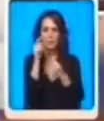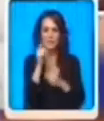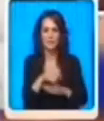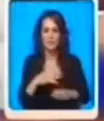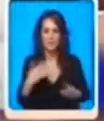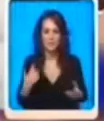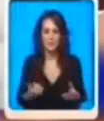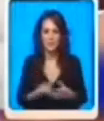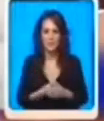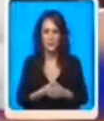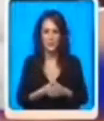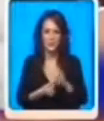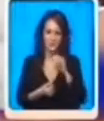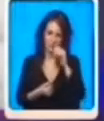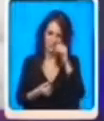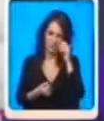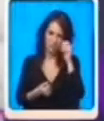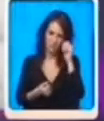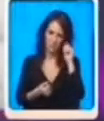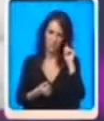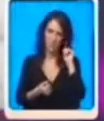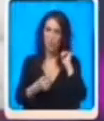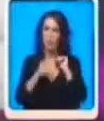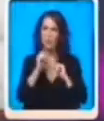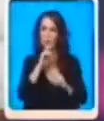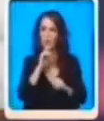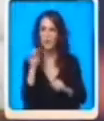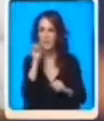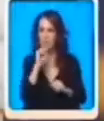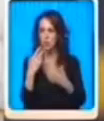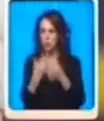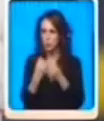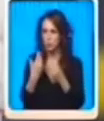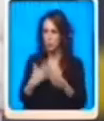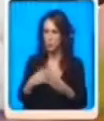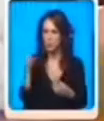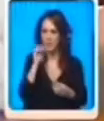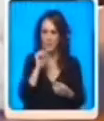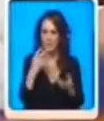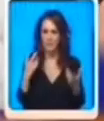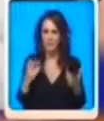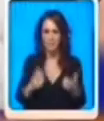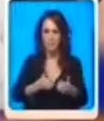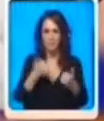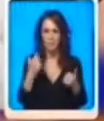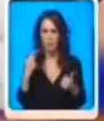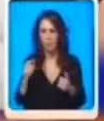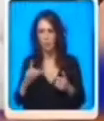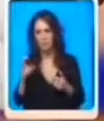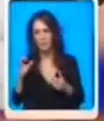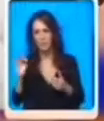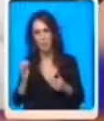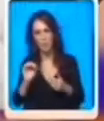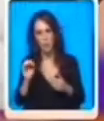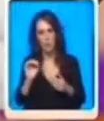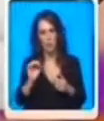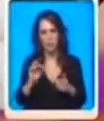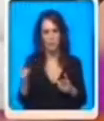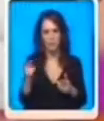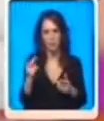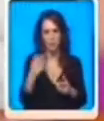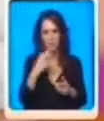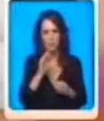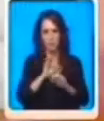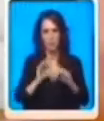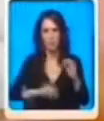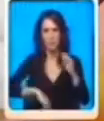Gosha? Ah pá, o que é que nós podíamos fazer juntos? Sei lá, cantar, dançar, representar? Melhor dupla do que com a Cristina não, não, isso não há, acontece. Isso não há, isso porque não há, vocês isso são o